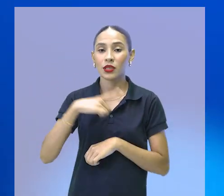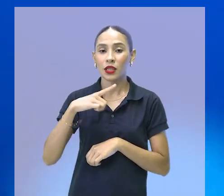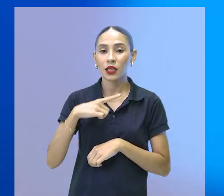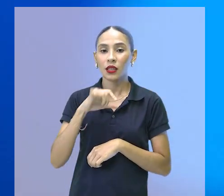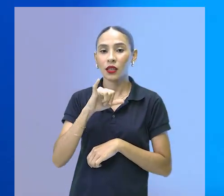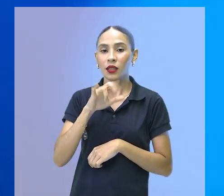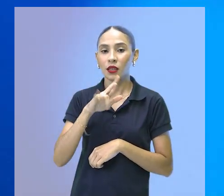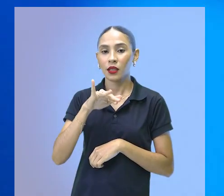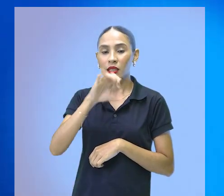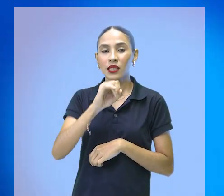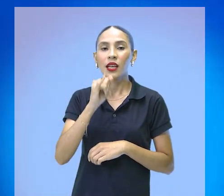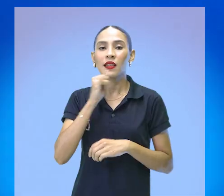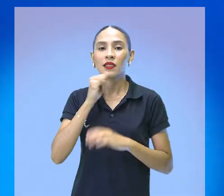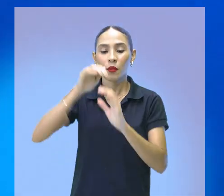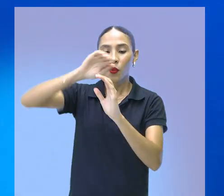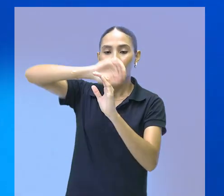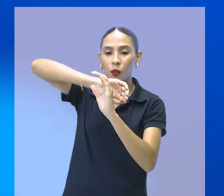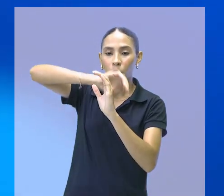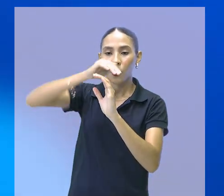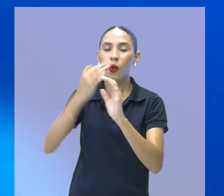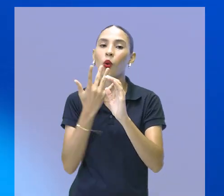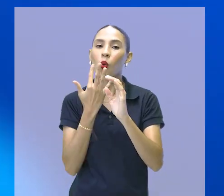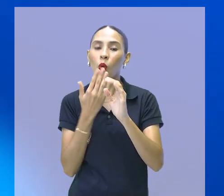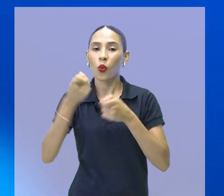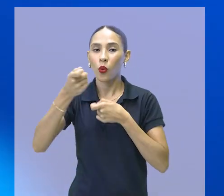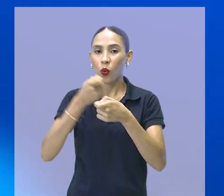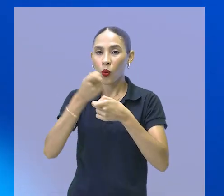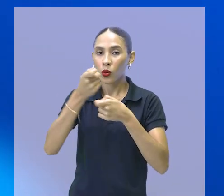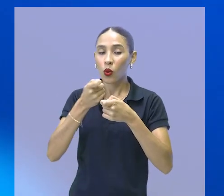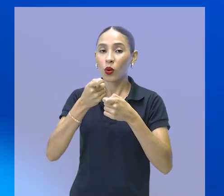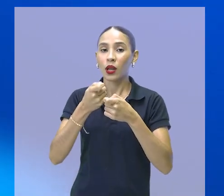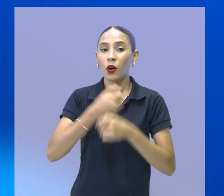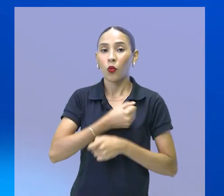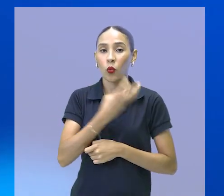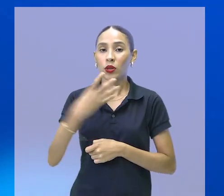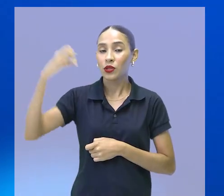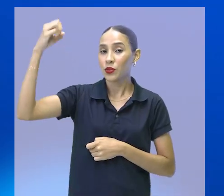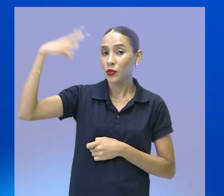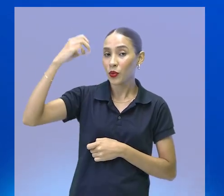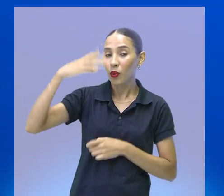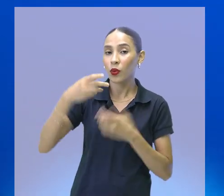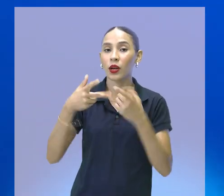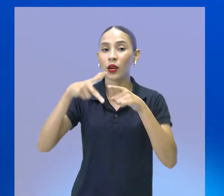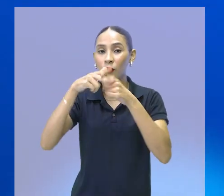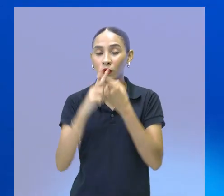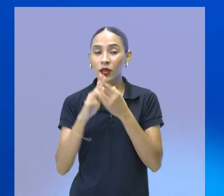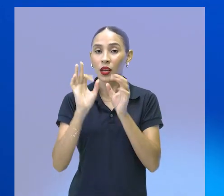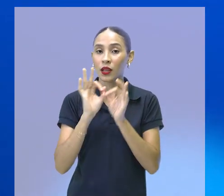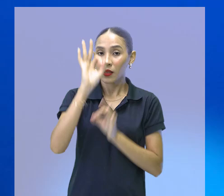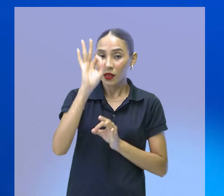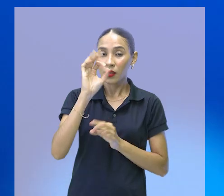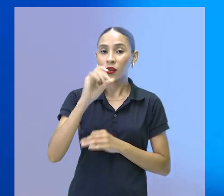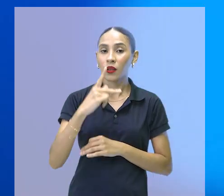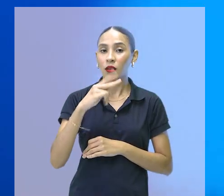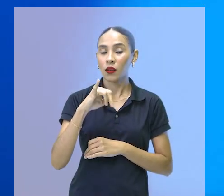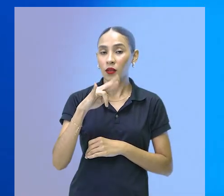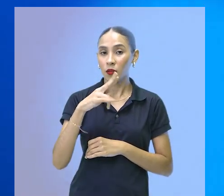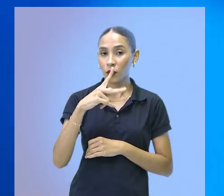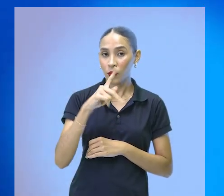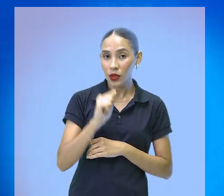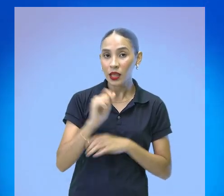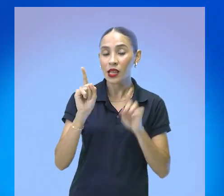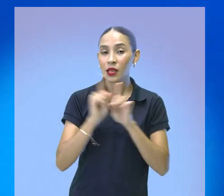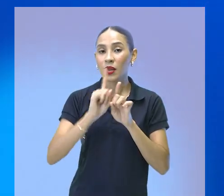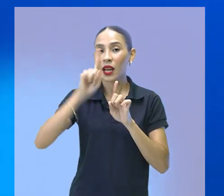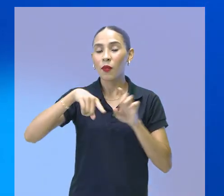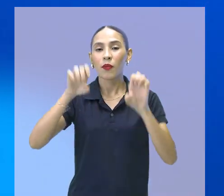que é a parte colorida do olho que controla a quantidade de luz, ajustando o tamanho da pupila. E essa pupila é